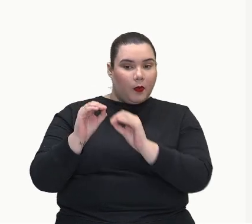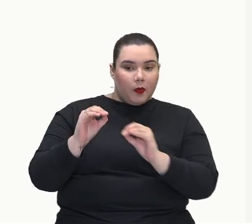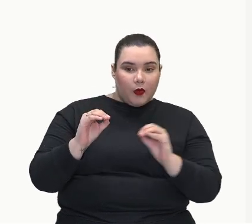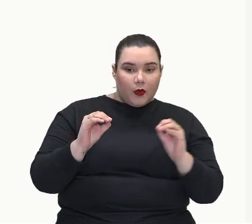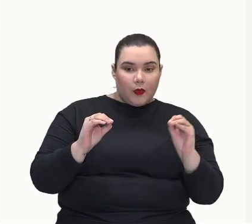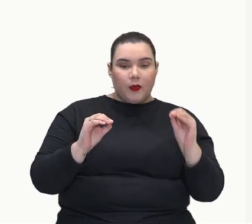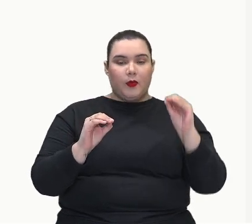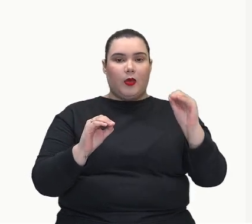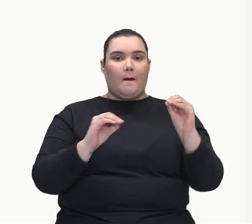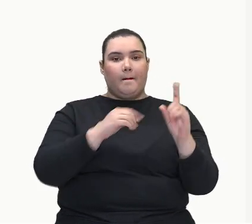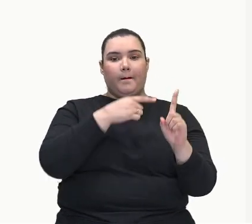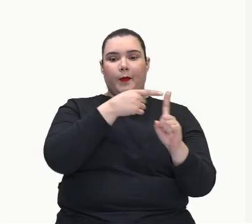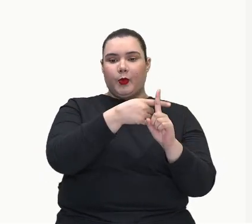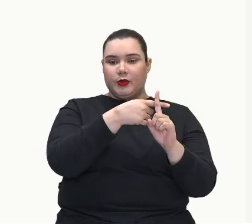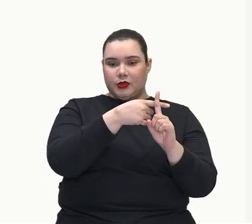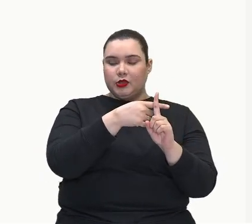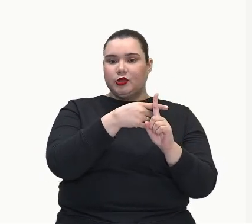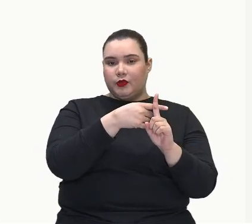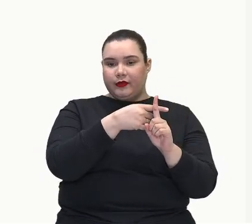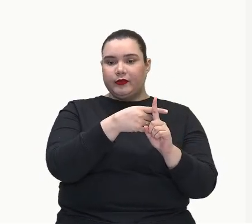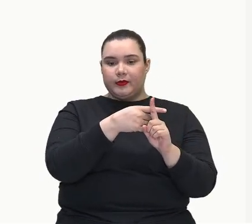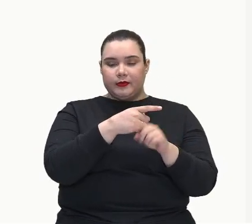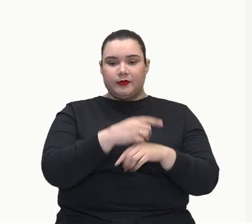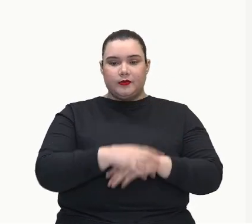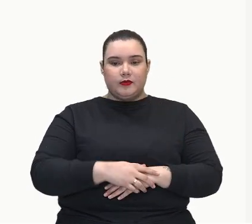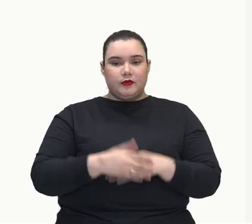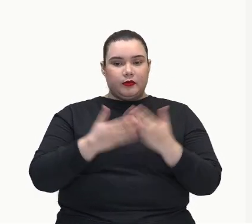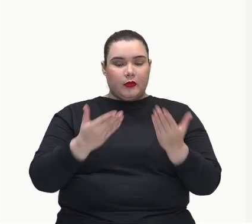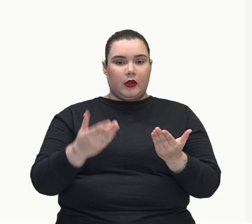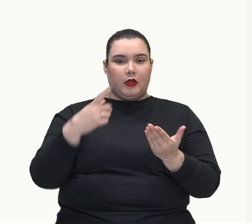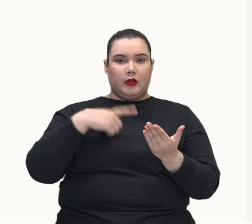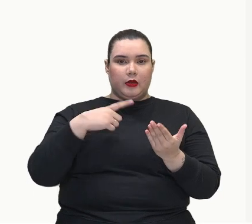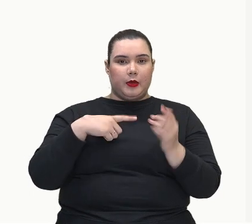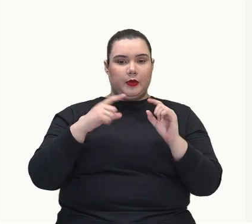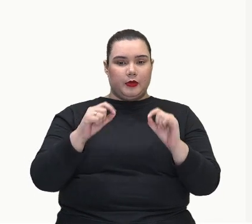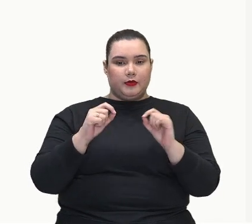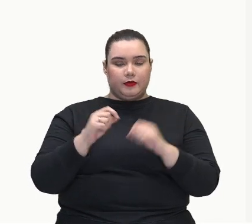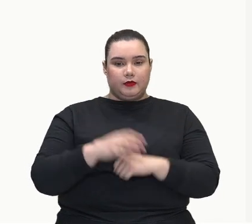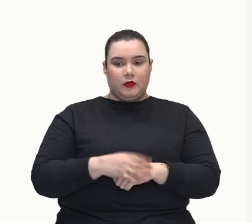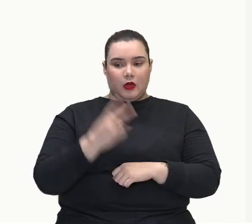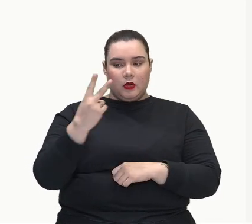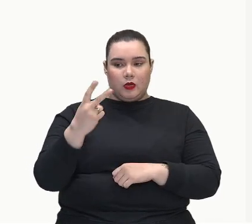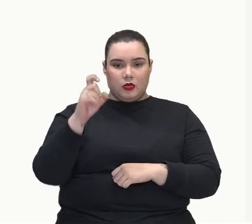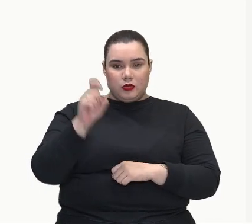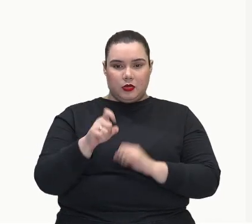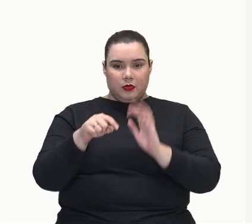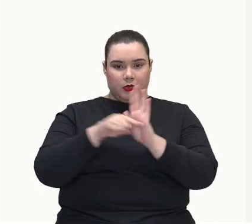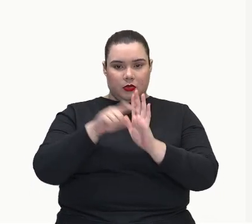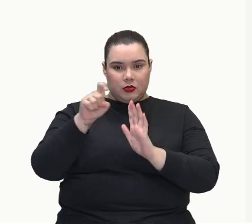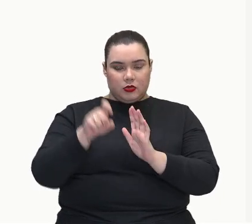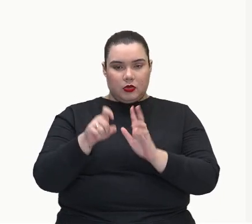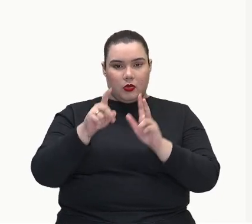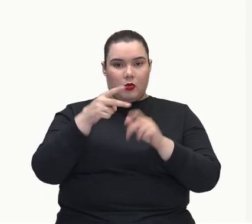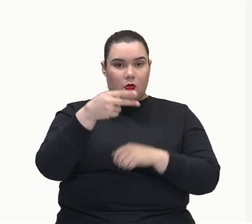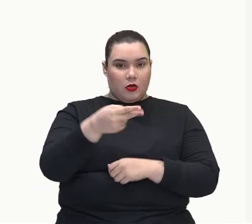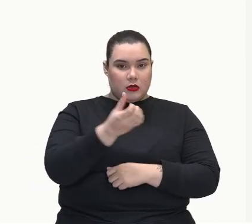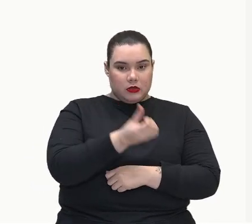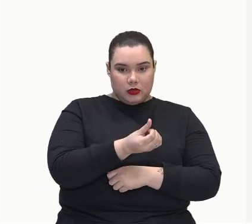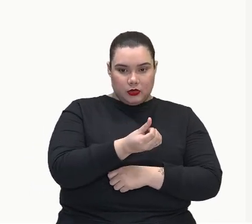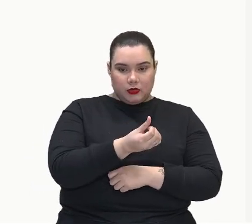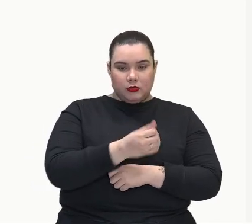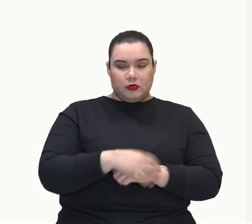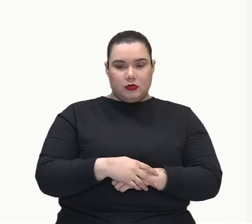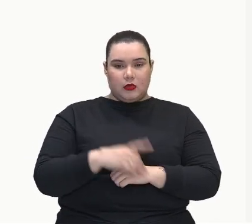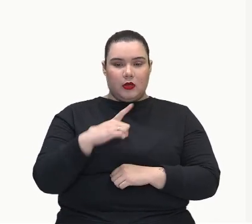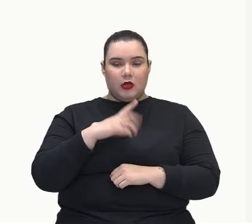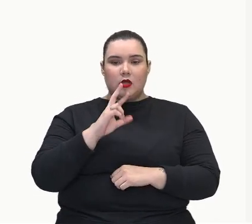o segundo membro, ele passa positivo. Então, a gente ficou com 2x menos x igual a 6. E aí, a gente já tem o